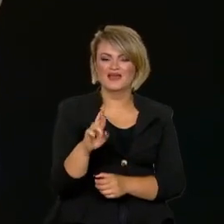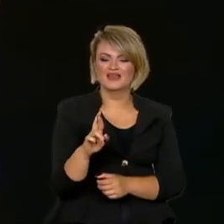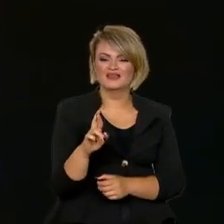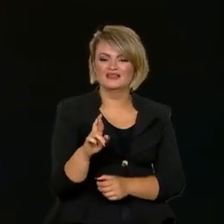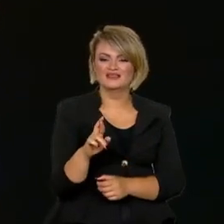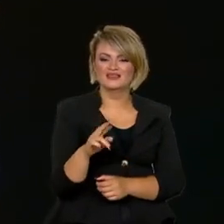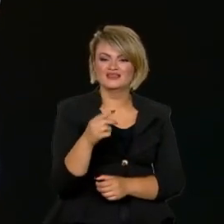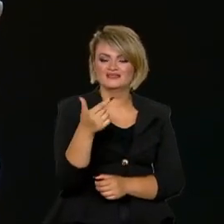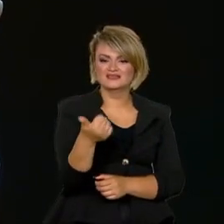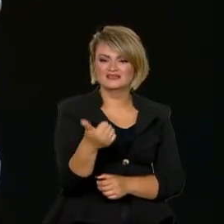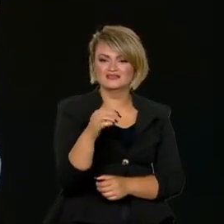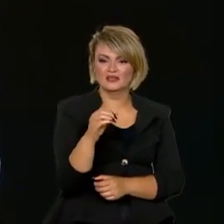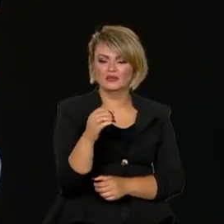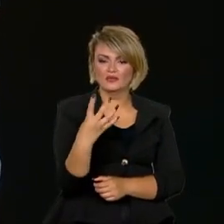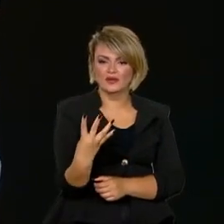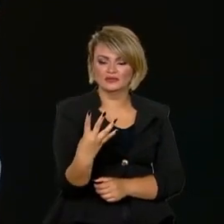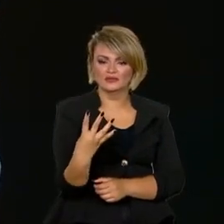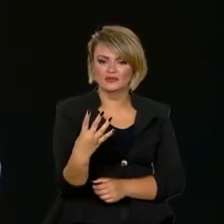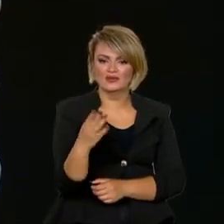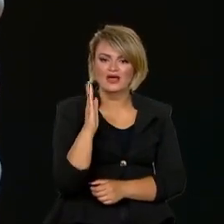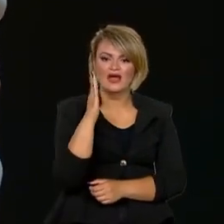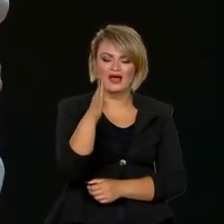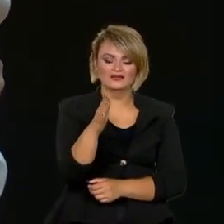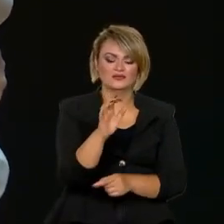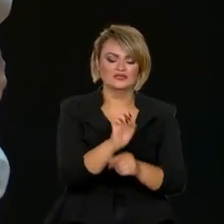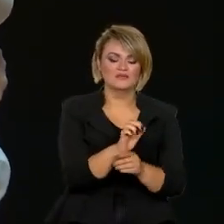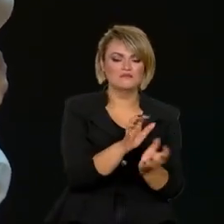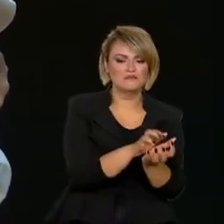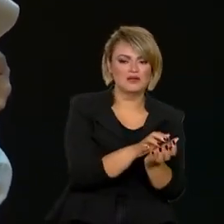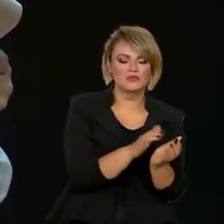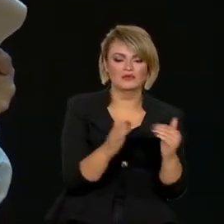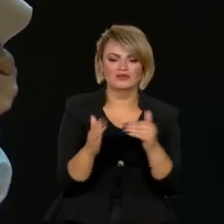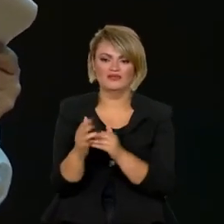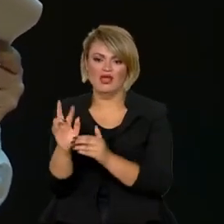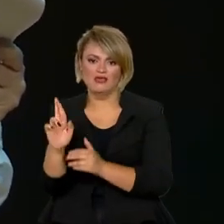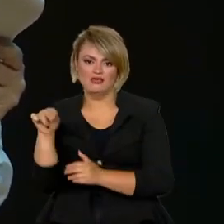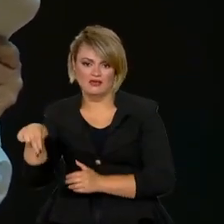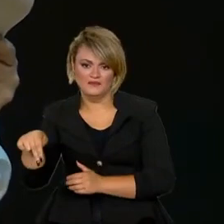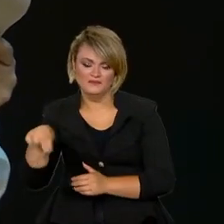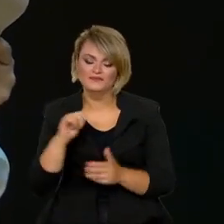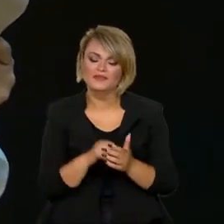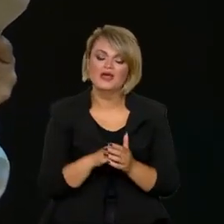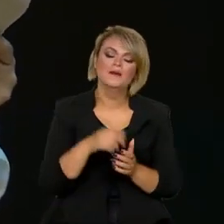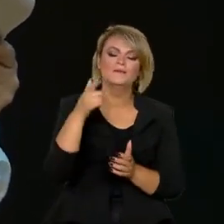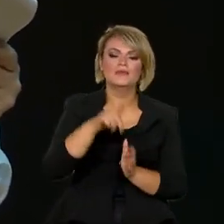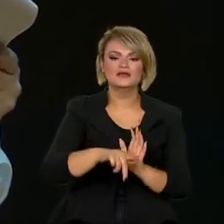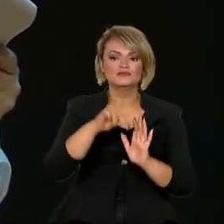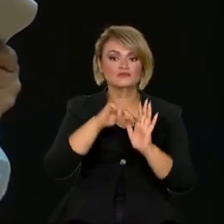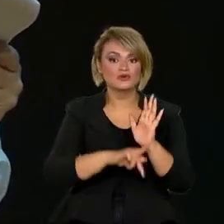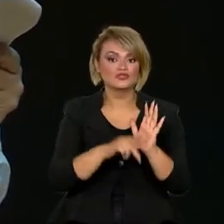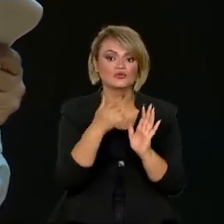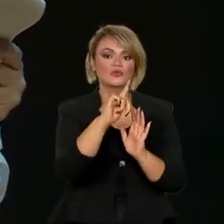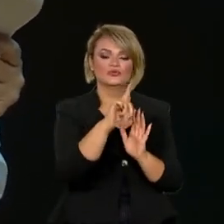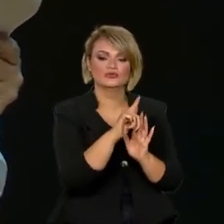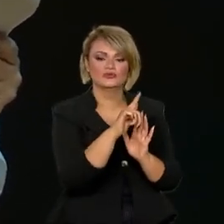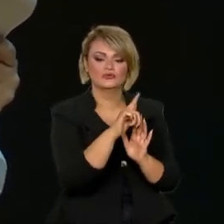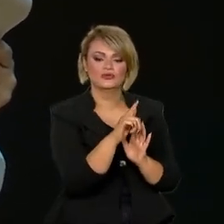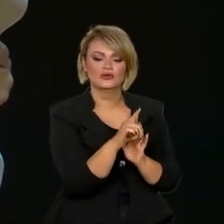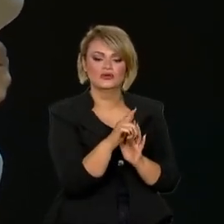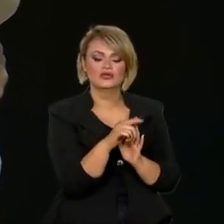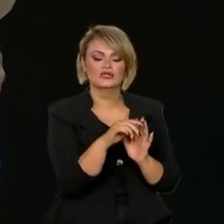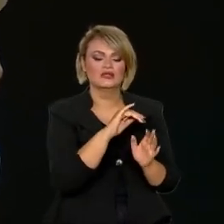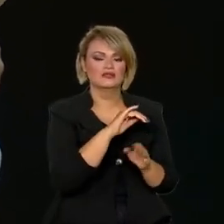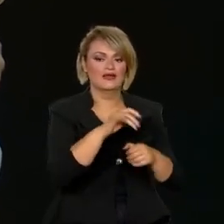atravessa o estado em direção a Pernambuco e ao Rio Grande do Norte, a construção, o projeto de construção do arco metropolitano de